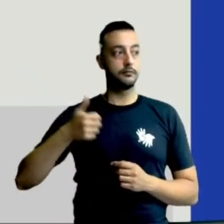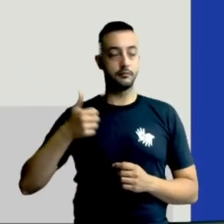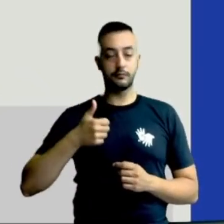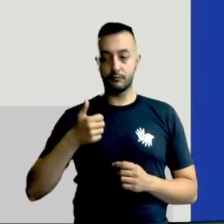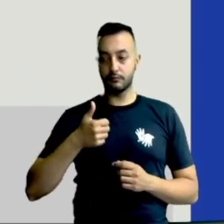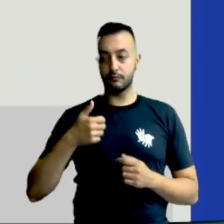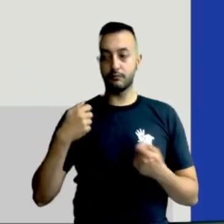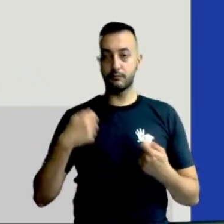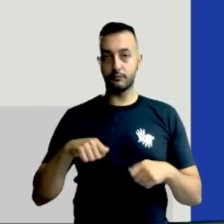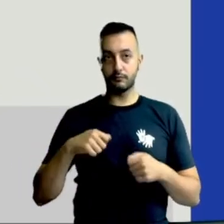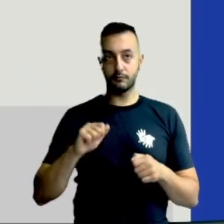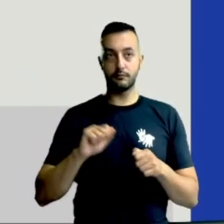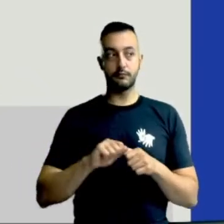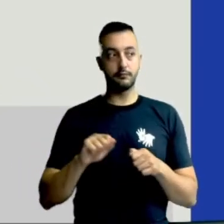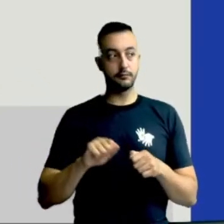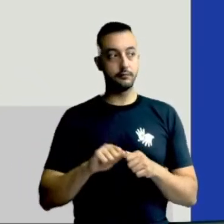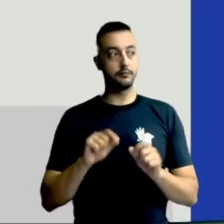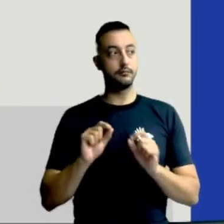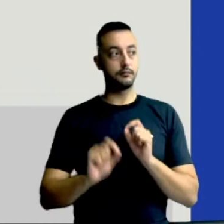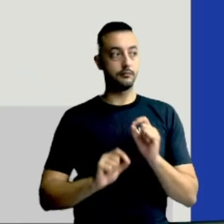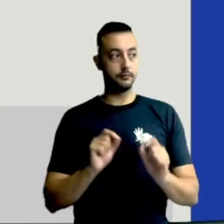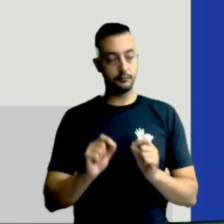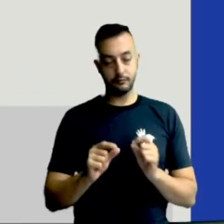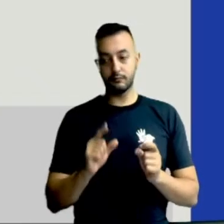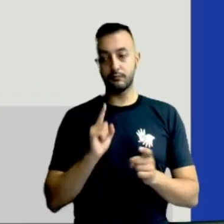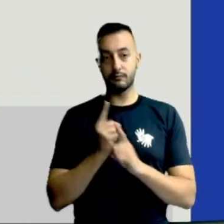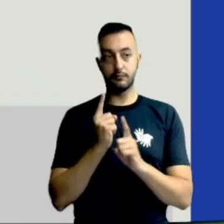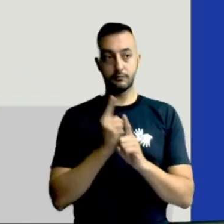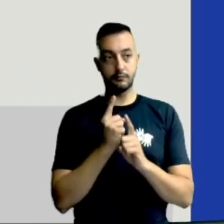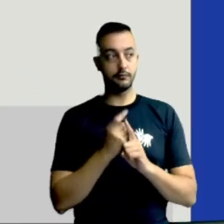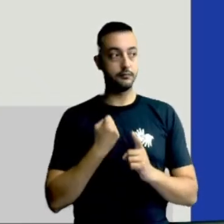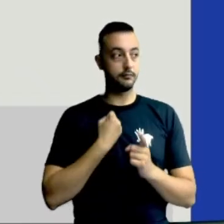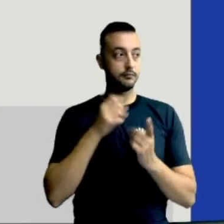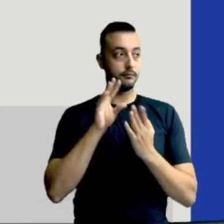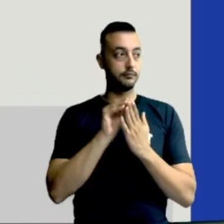deve fazer é analisar os dados, tá certo?